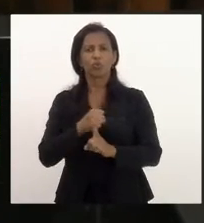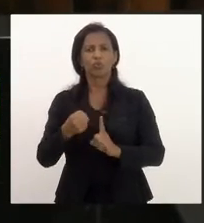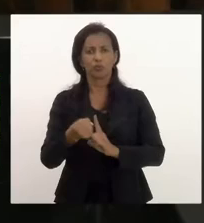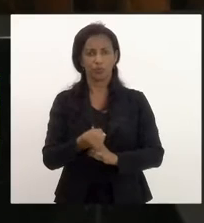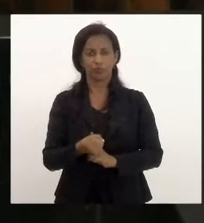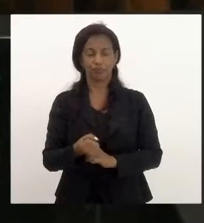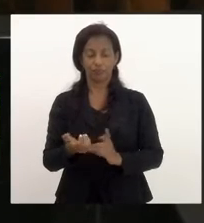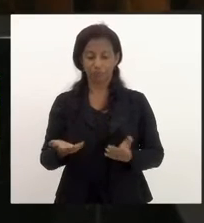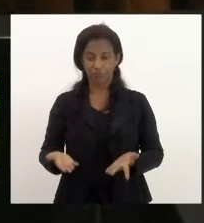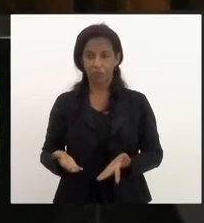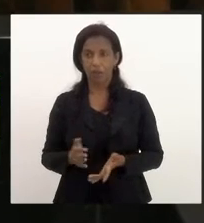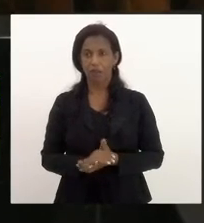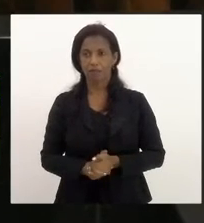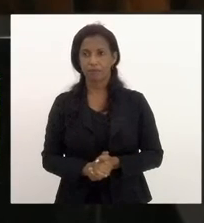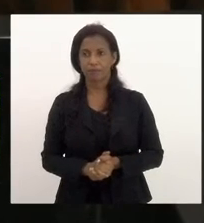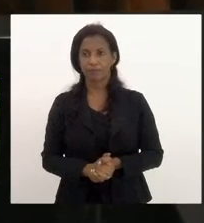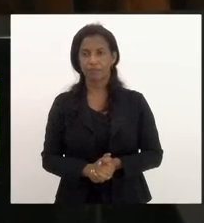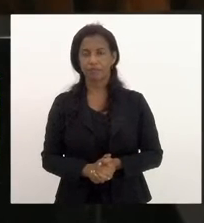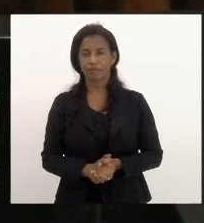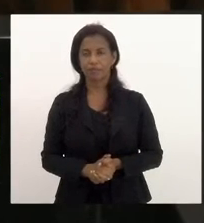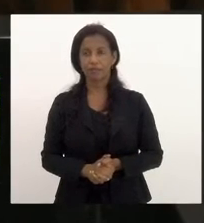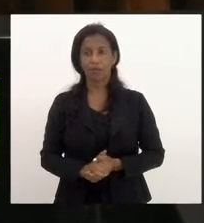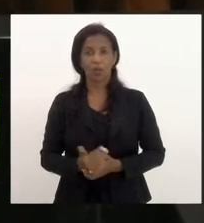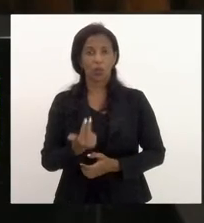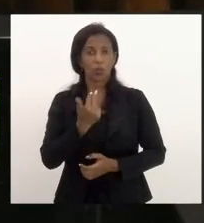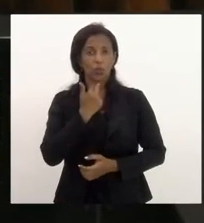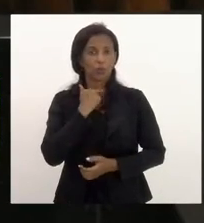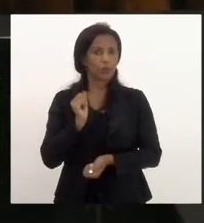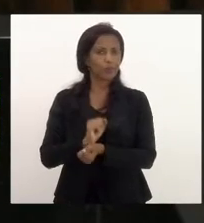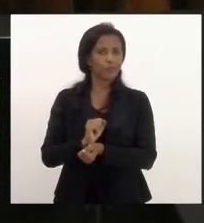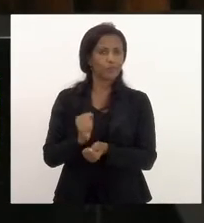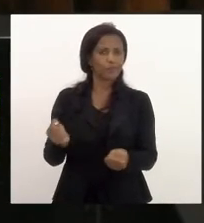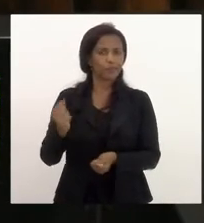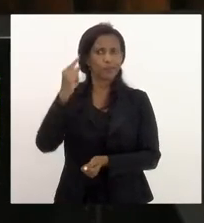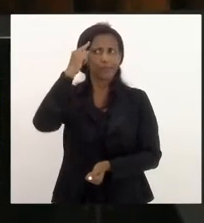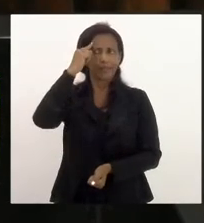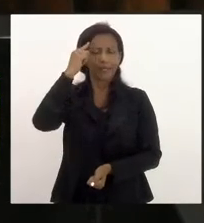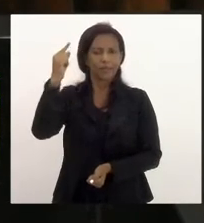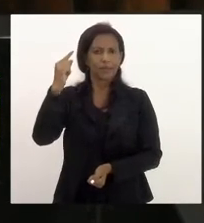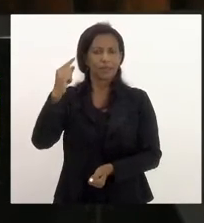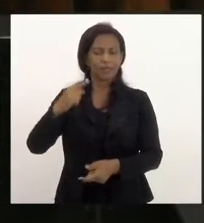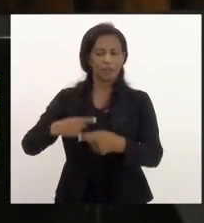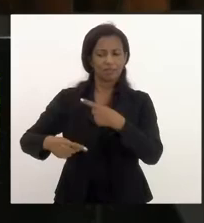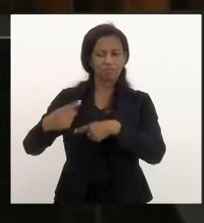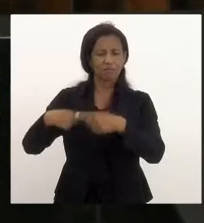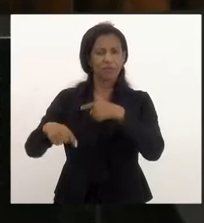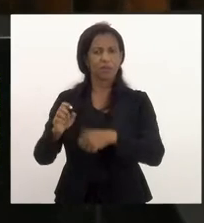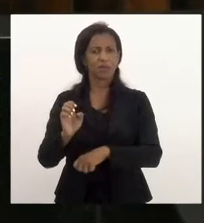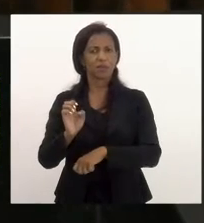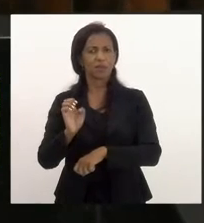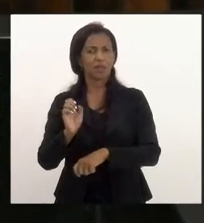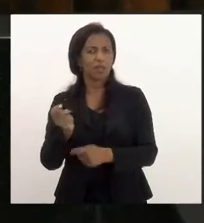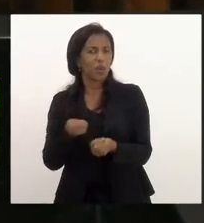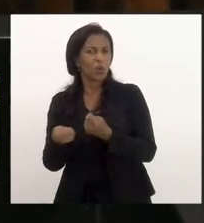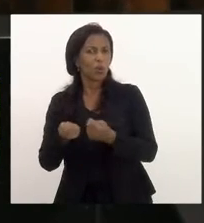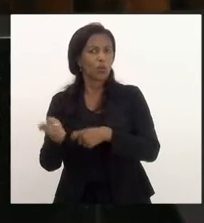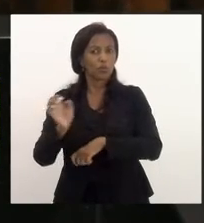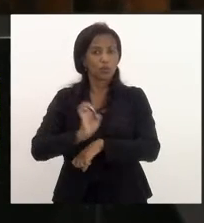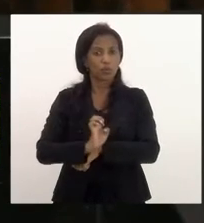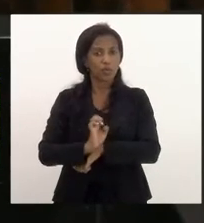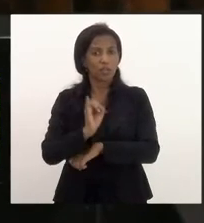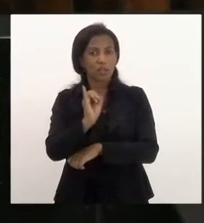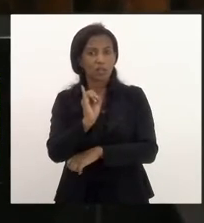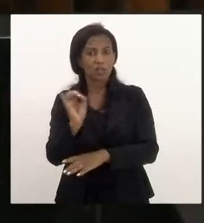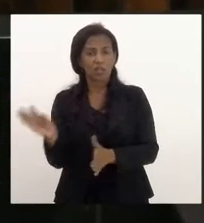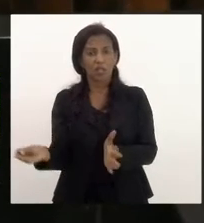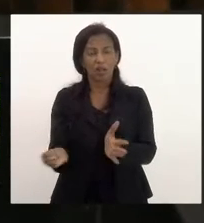ou sejam não é possível pensar na reestruturação Econômica de um estado tem